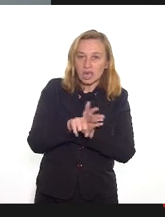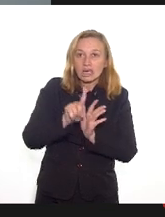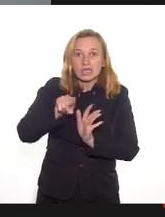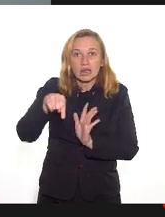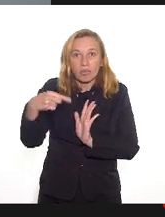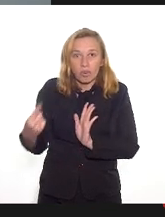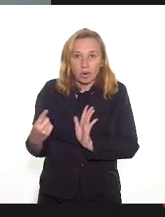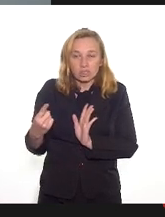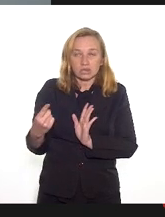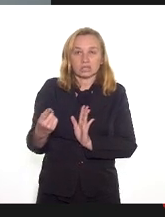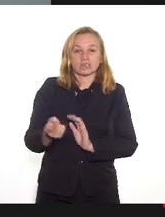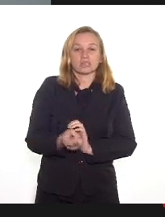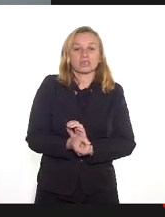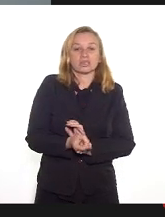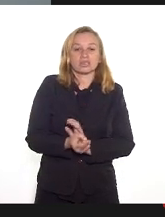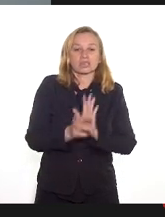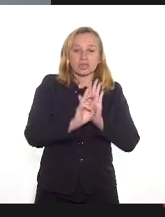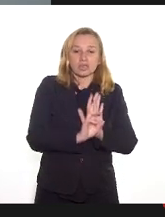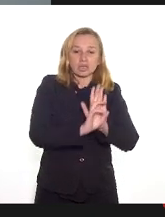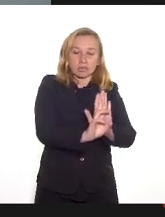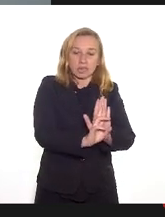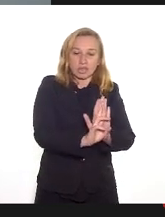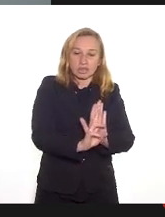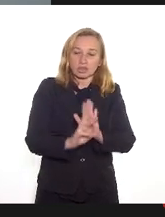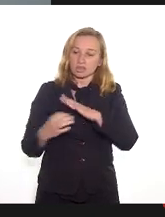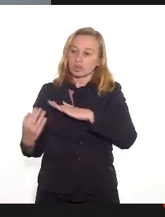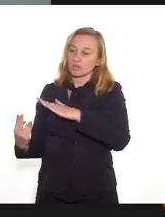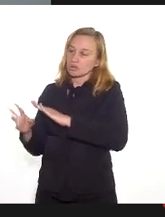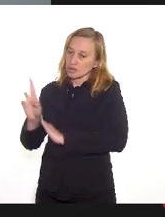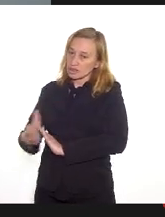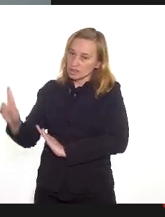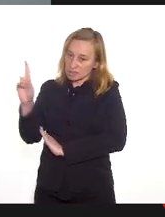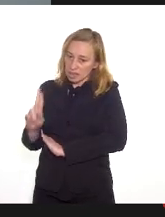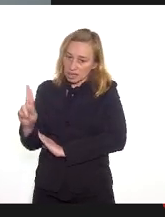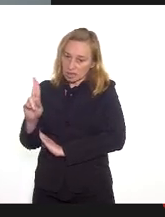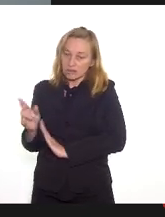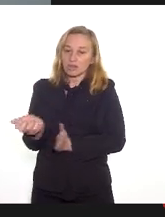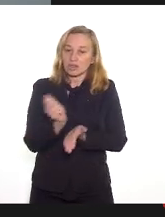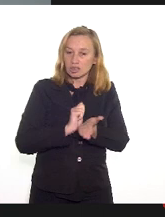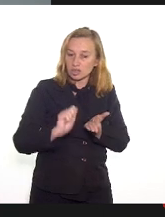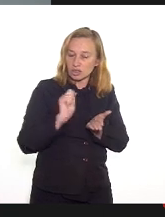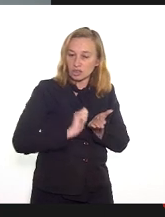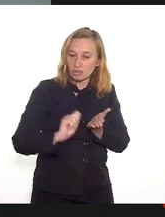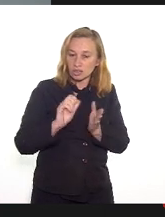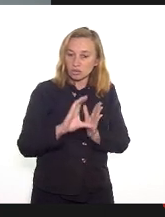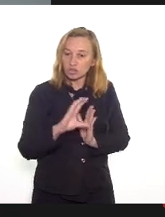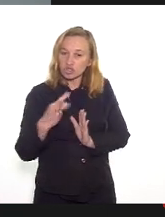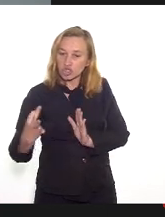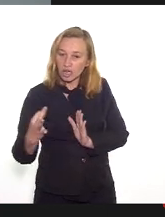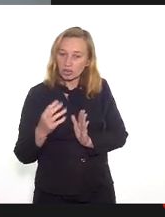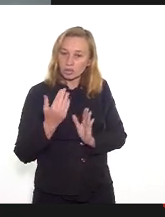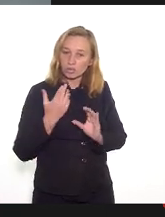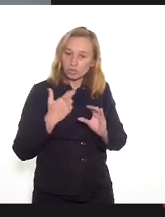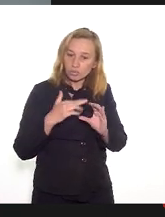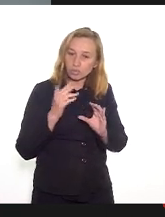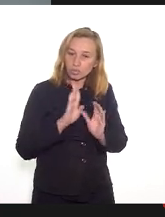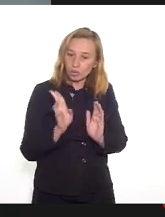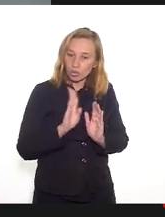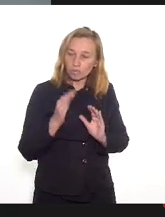e os representantes das universidades vão se inscrevendo no chat, né,